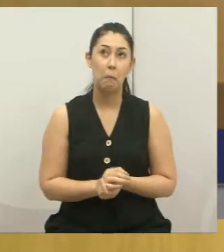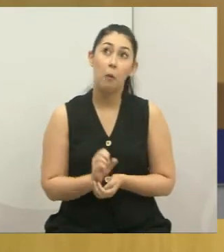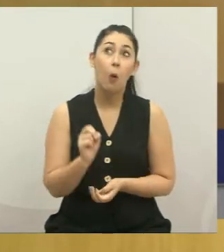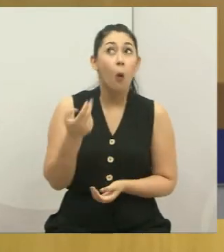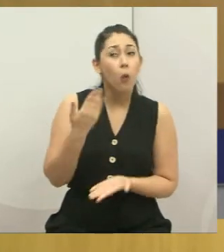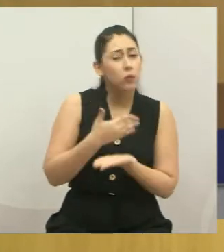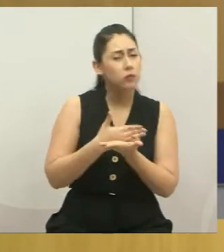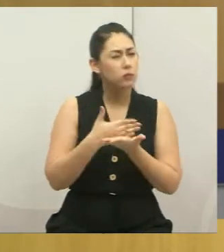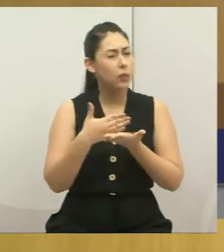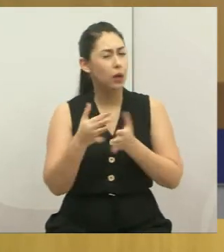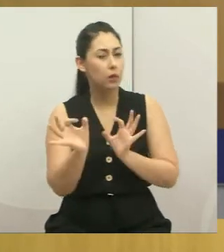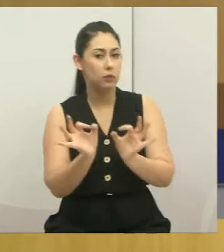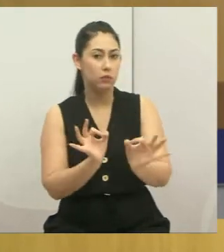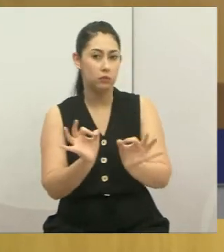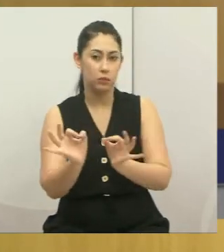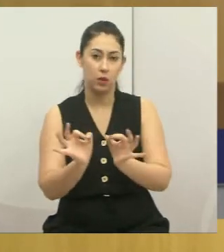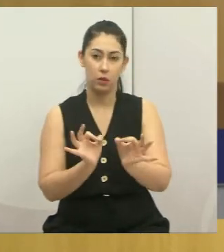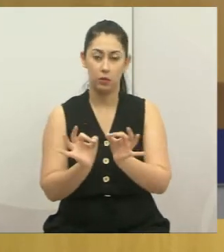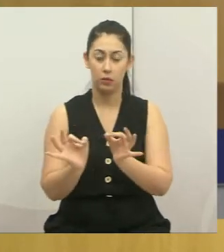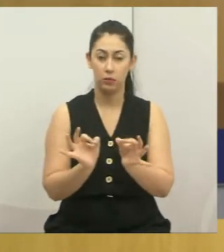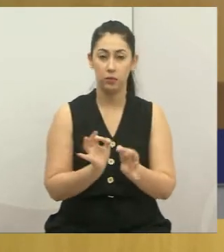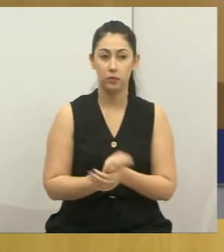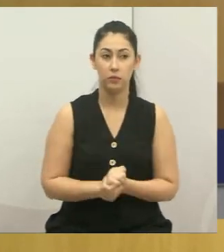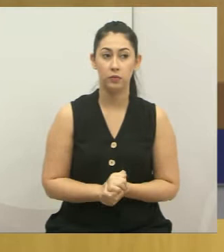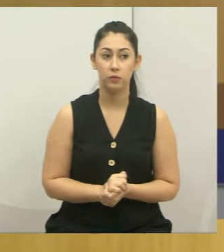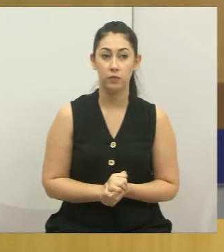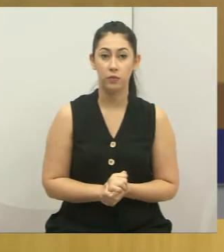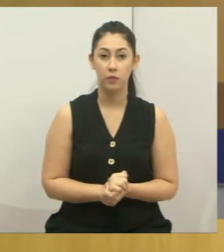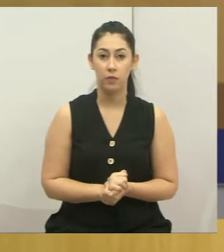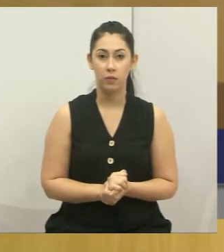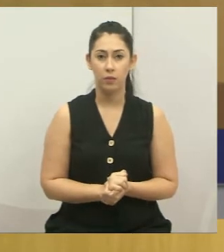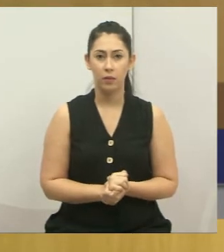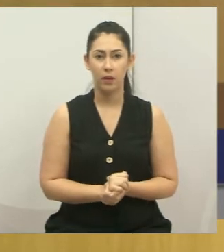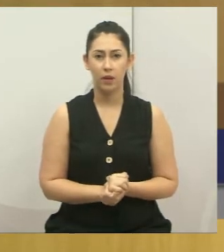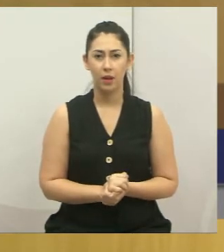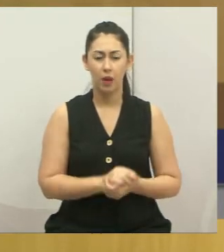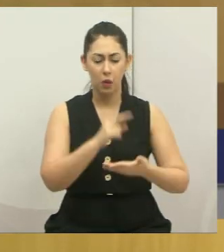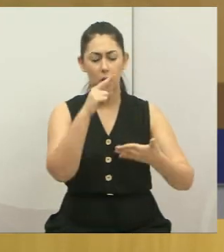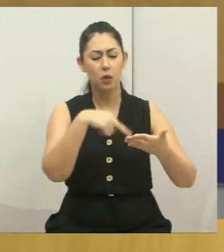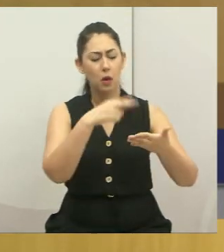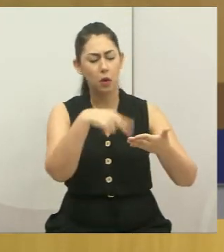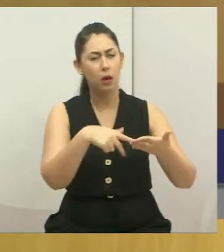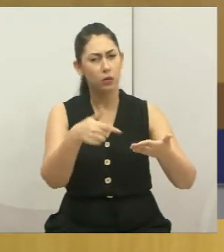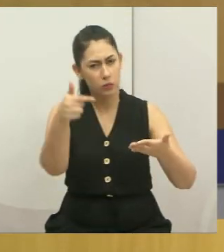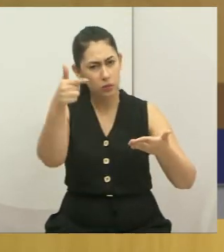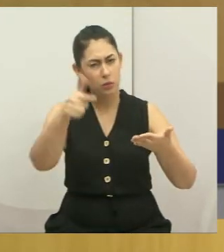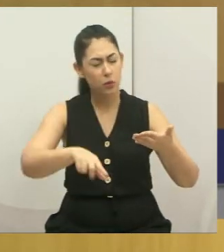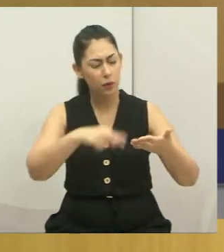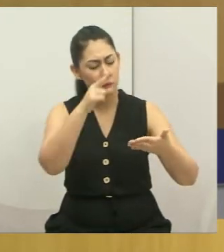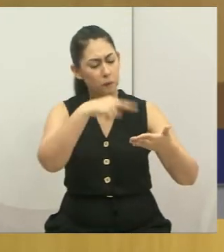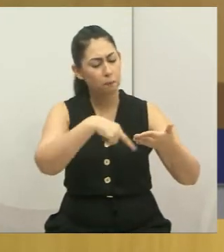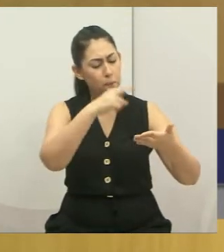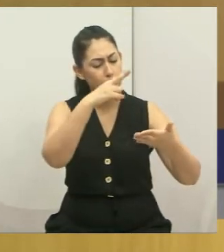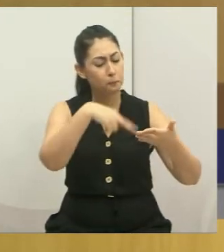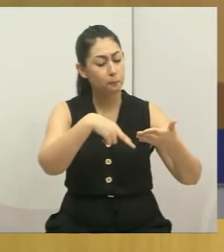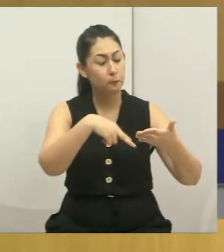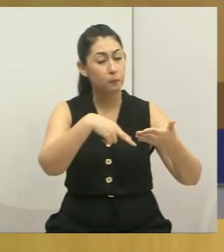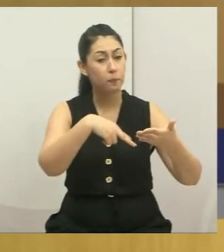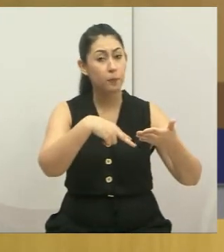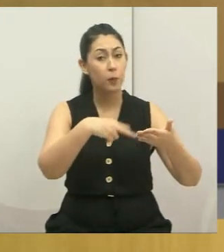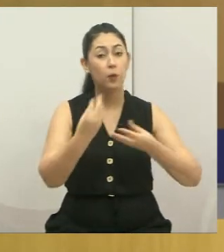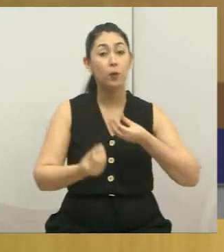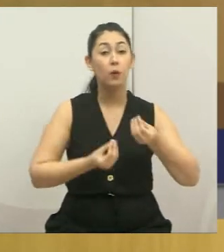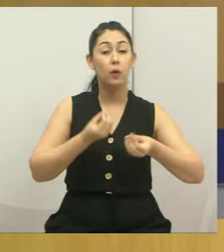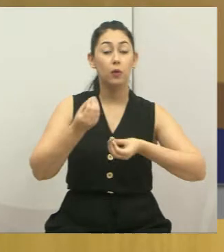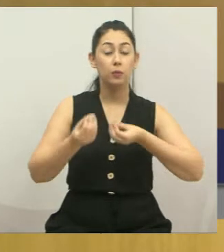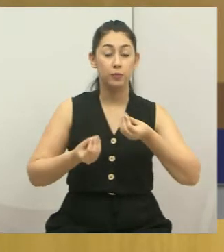plano, e na verdade é uma revisão, né? Essa revisão, ela se dá